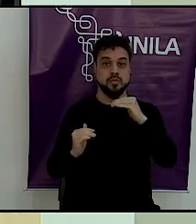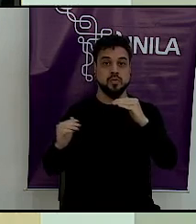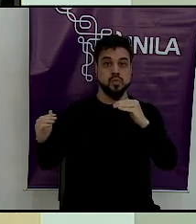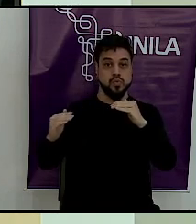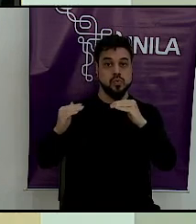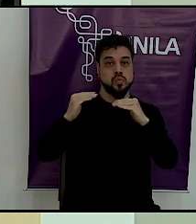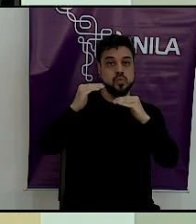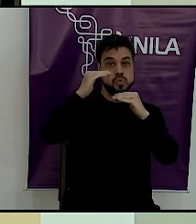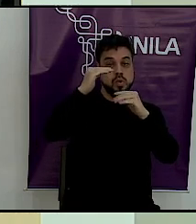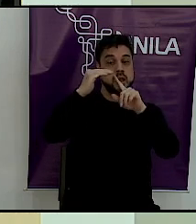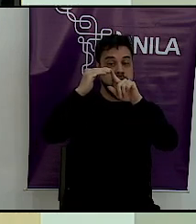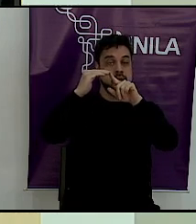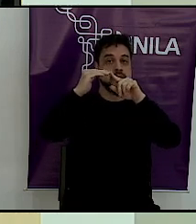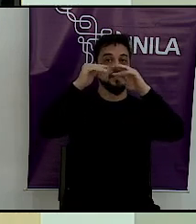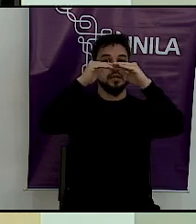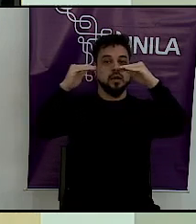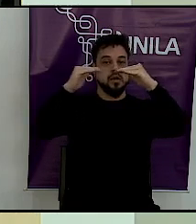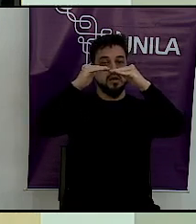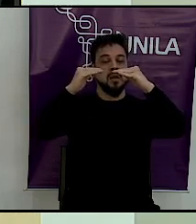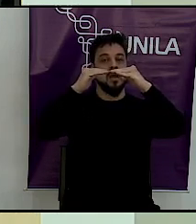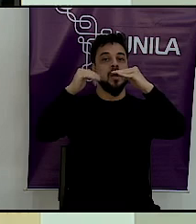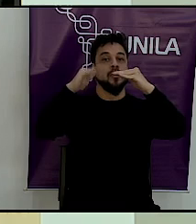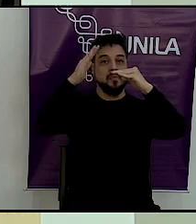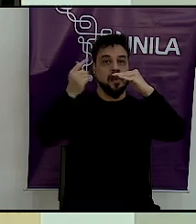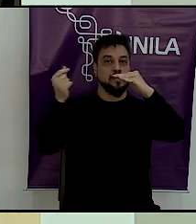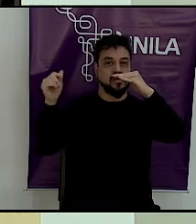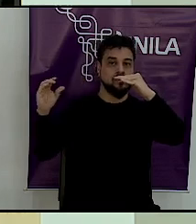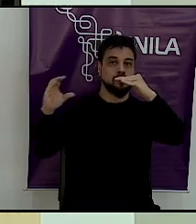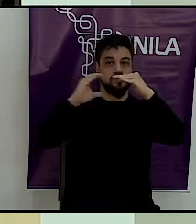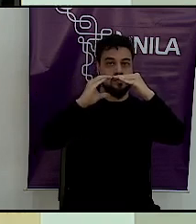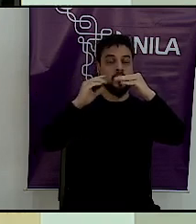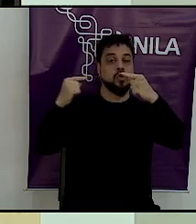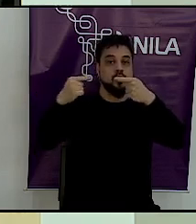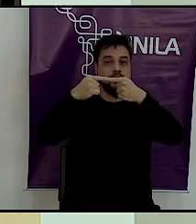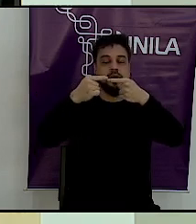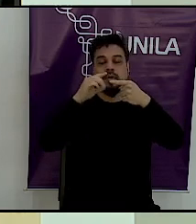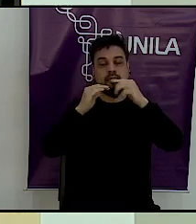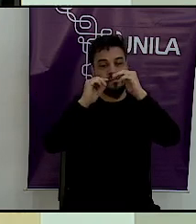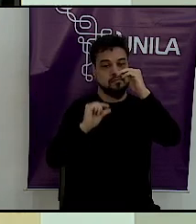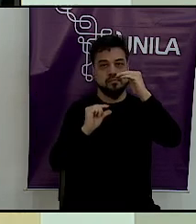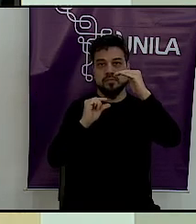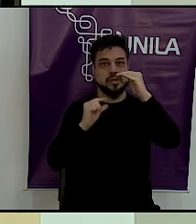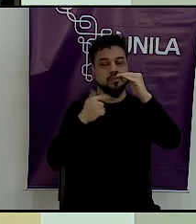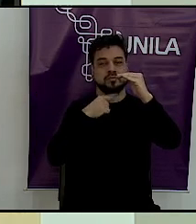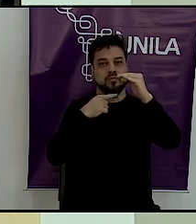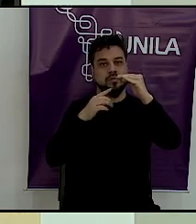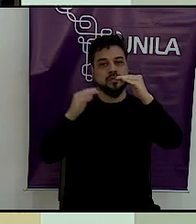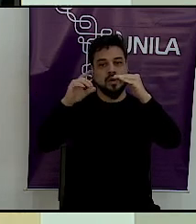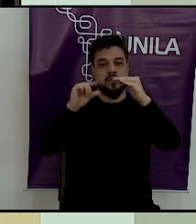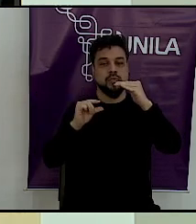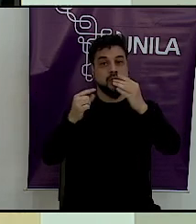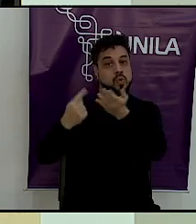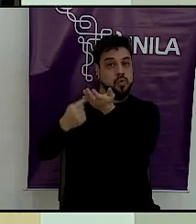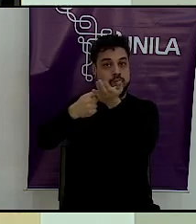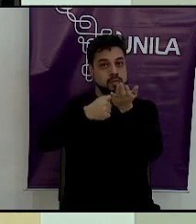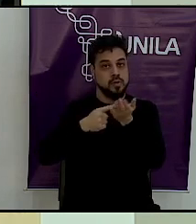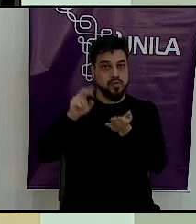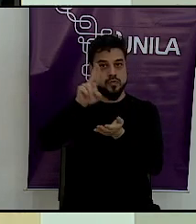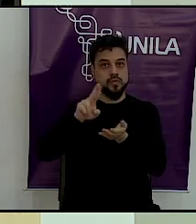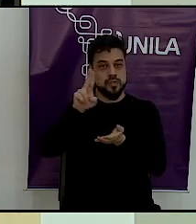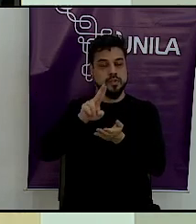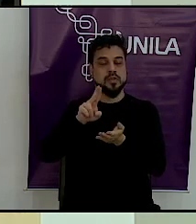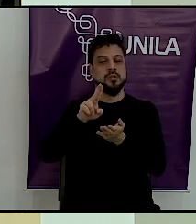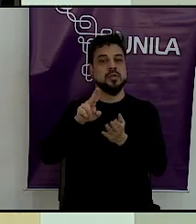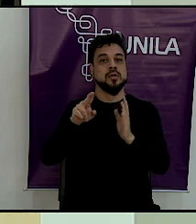de alunos equivalentes que a UNILA teve. A gente não teve perda de orçamento nos últimos anos por conta do aluno equivalente